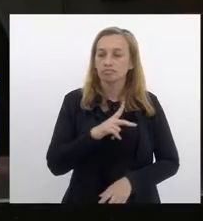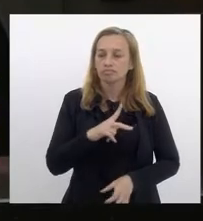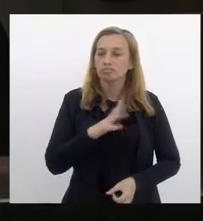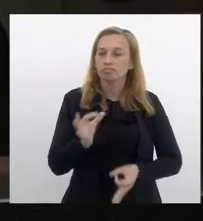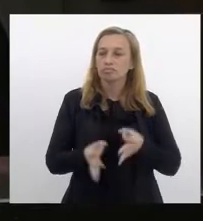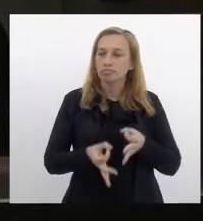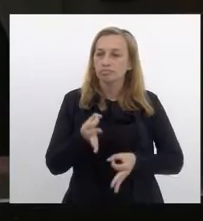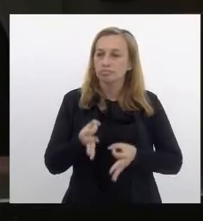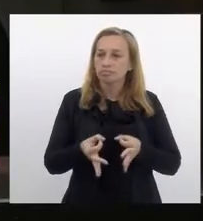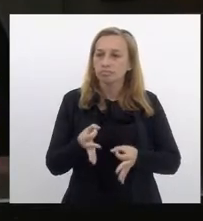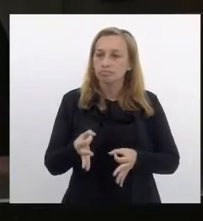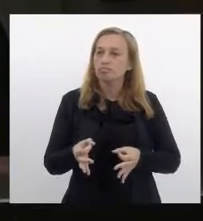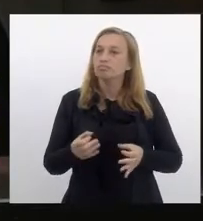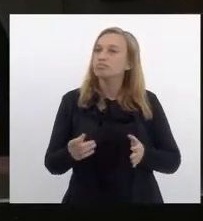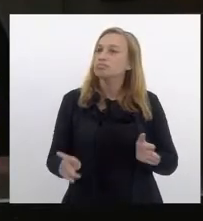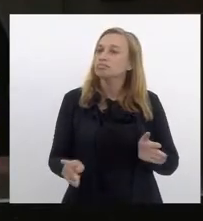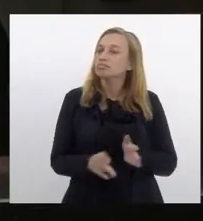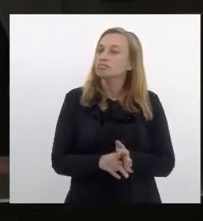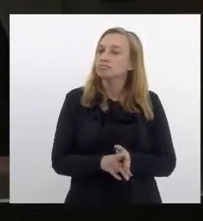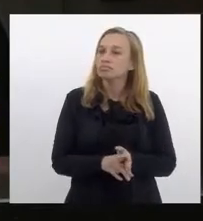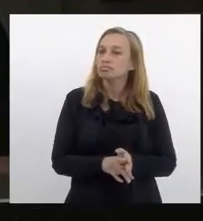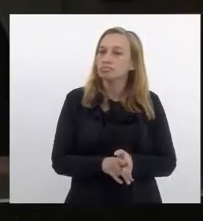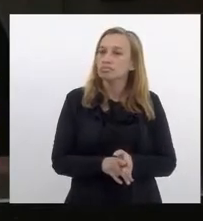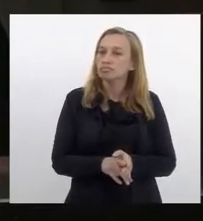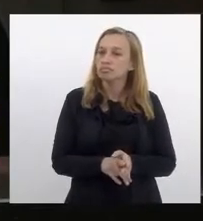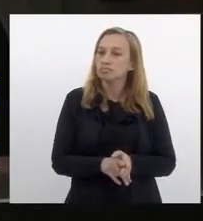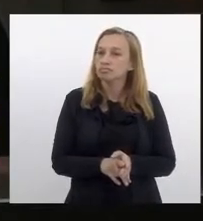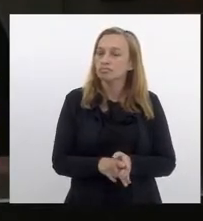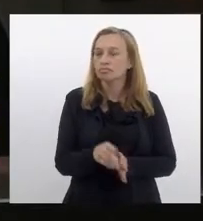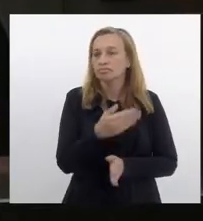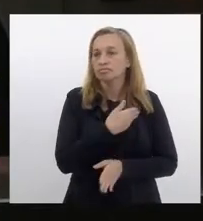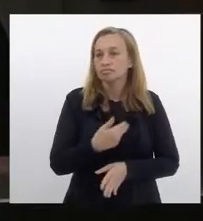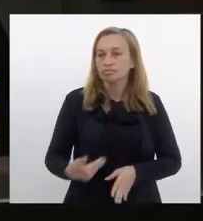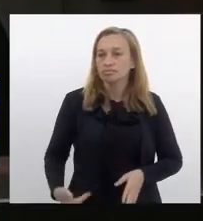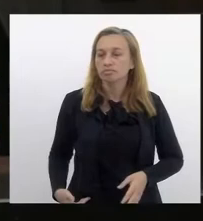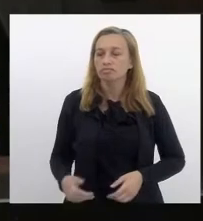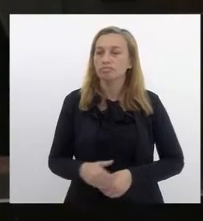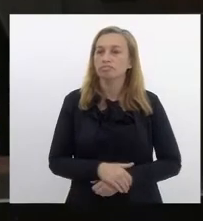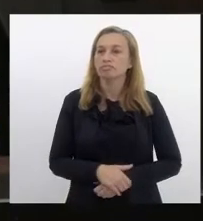justificativa do projeto que veio do governador